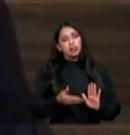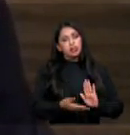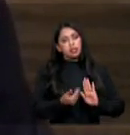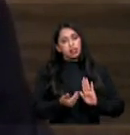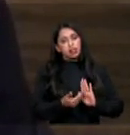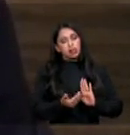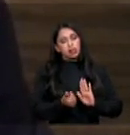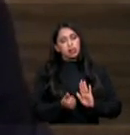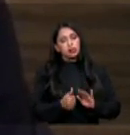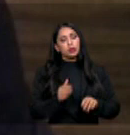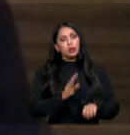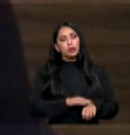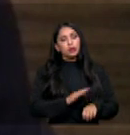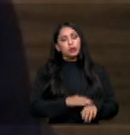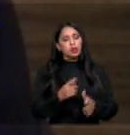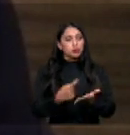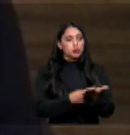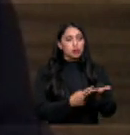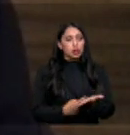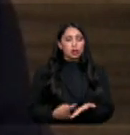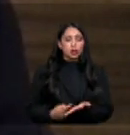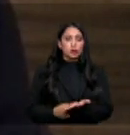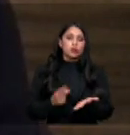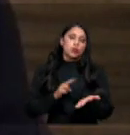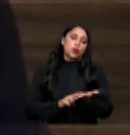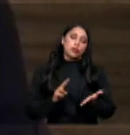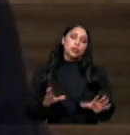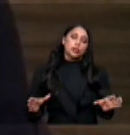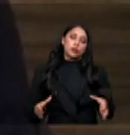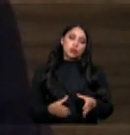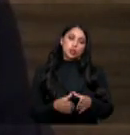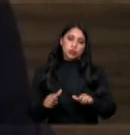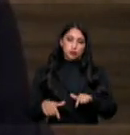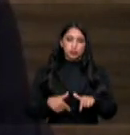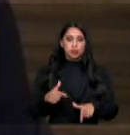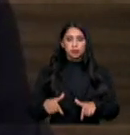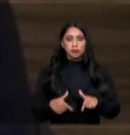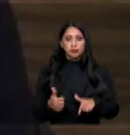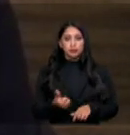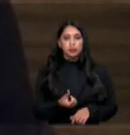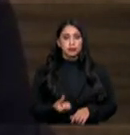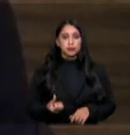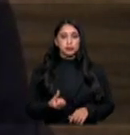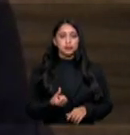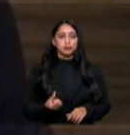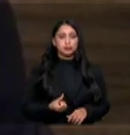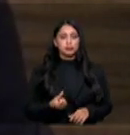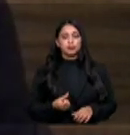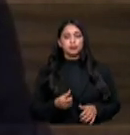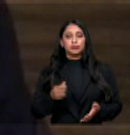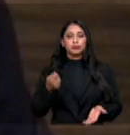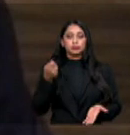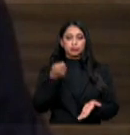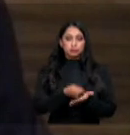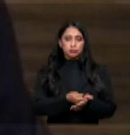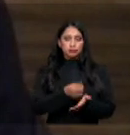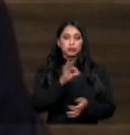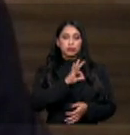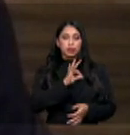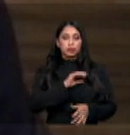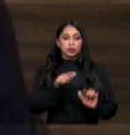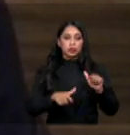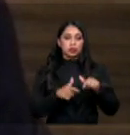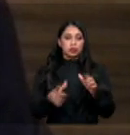jornada mediante acordo ou convenção coletiva de trabalho. 16, remuneração do serviço